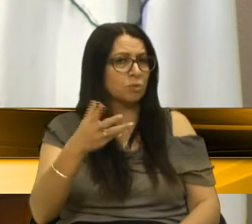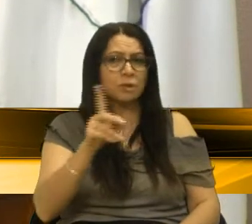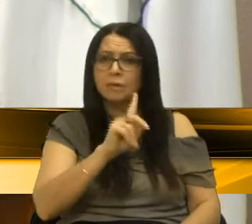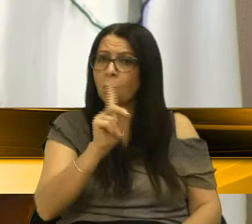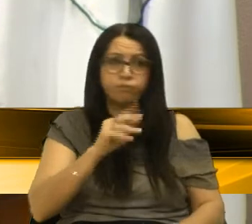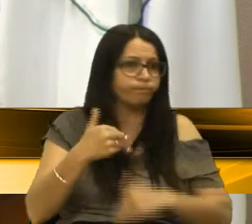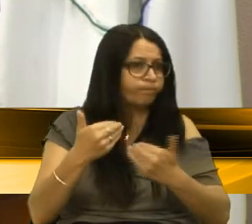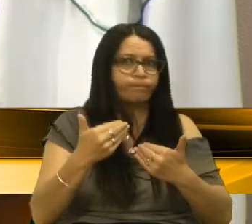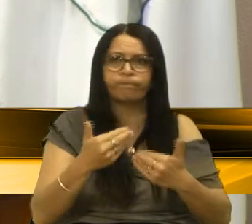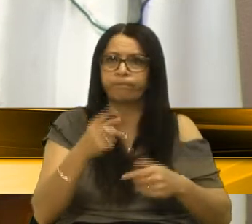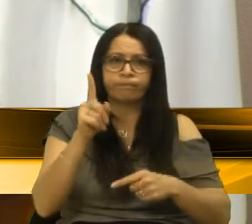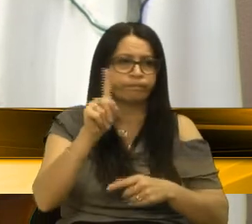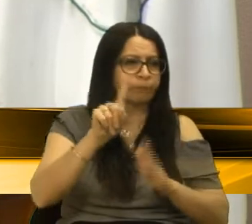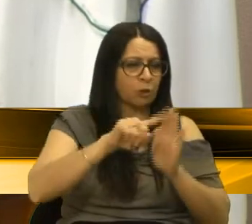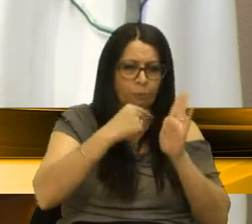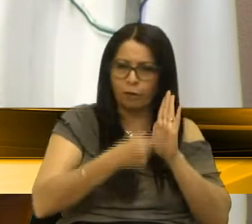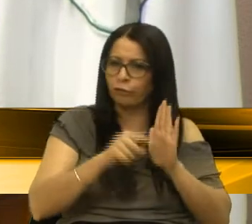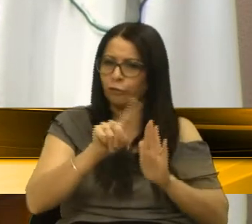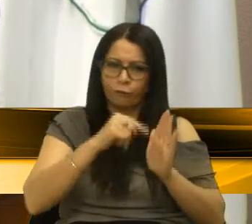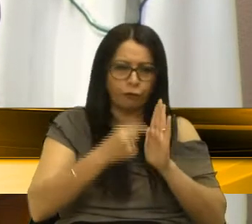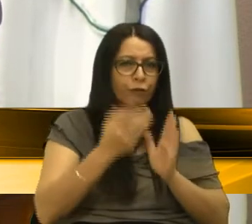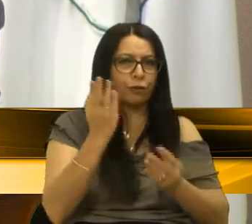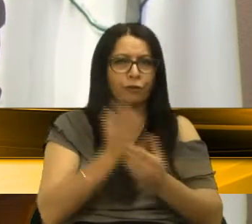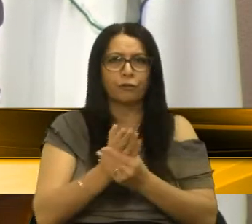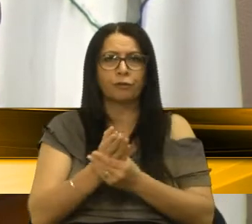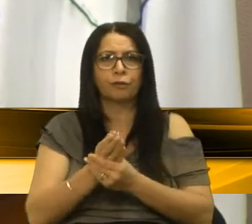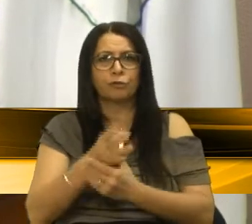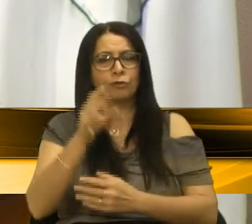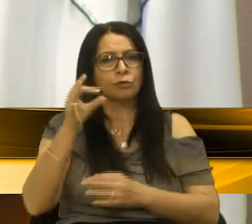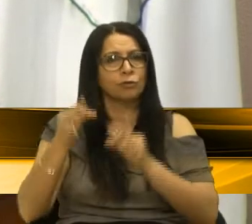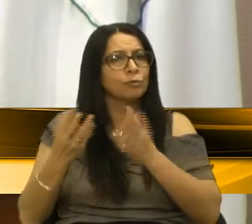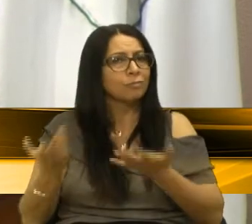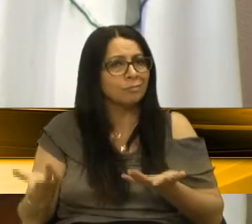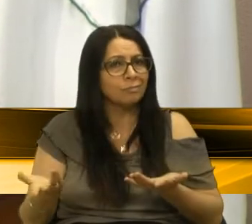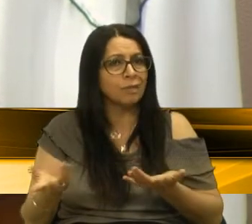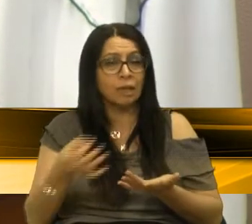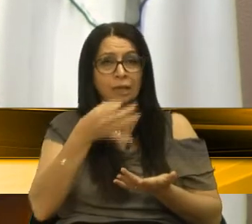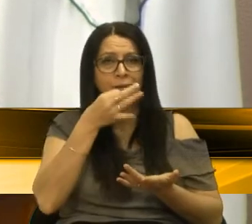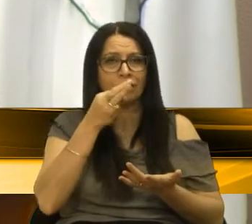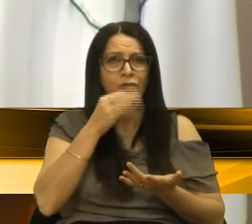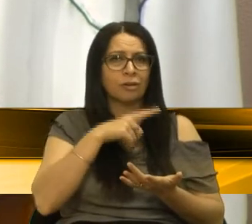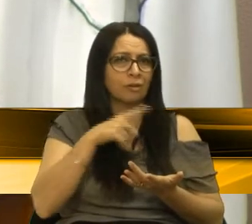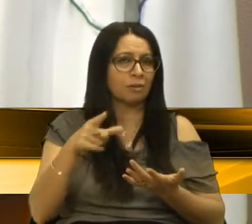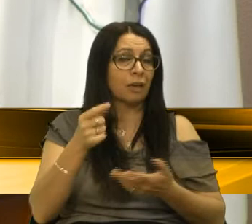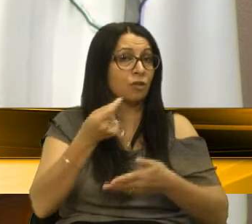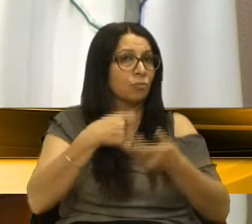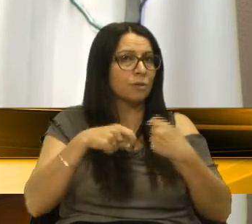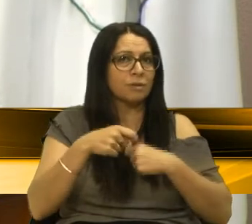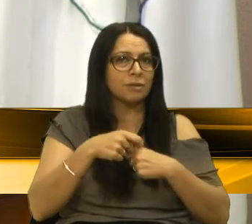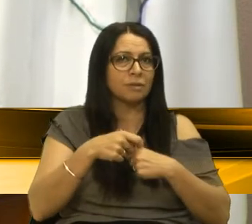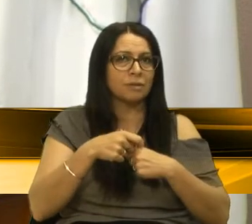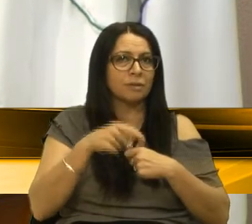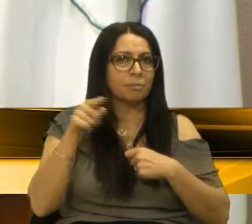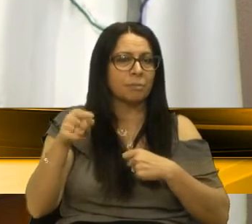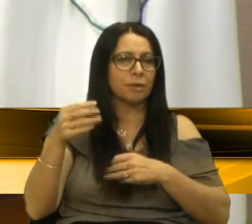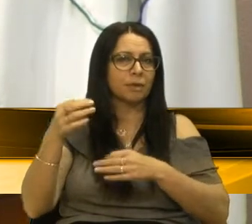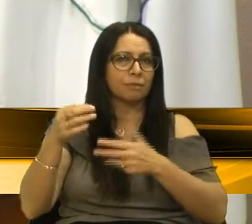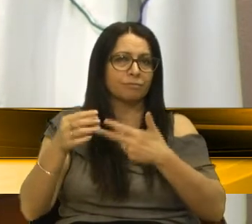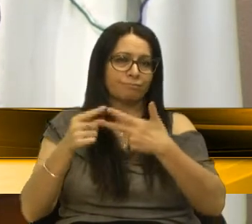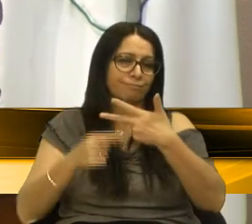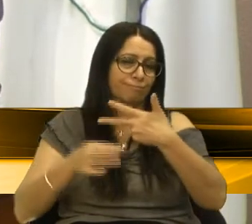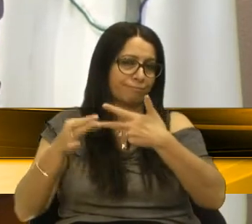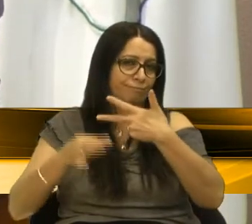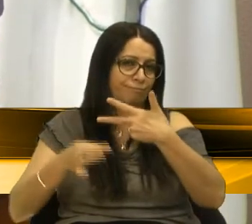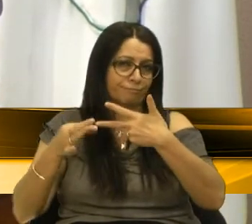é só veto, é ação judicial. Aliás, Caxias tem sido administrado pelo Poder Judiciário,